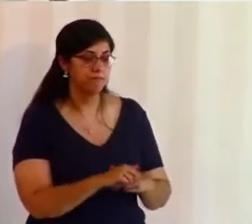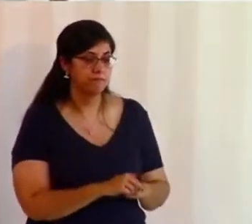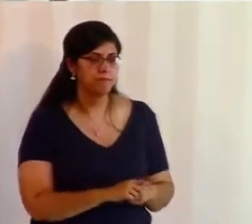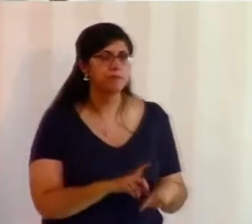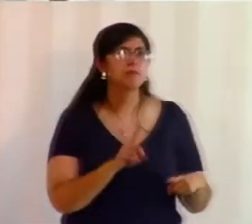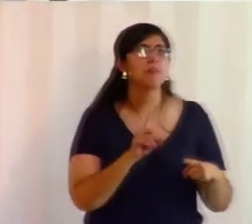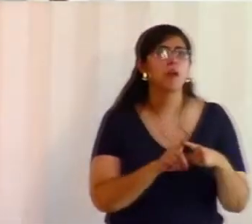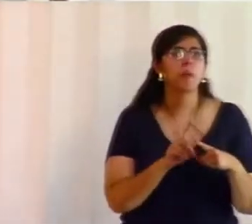pregaram o Evangelho.